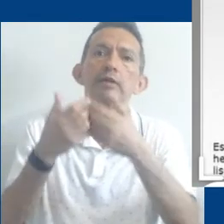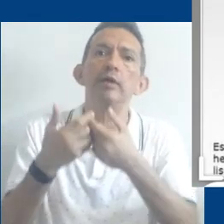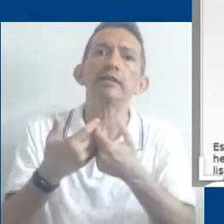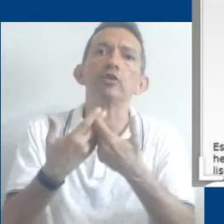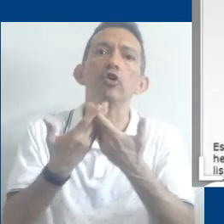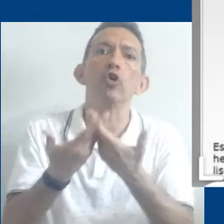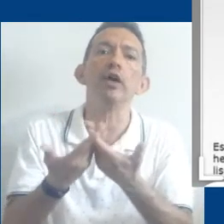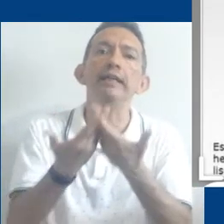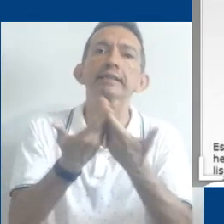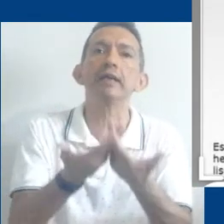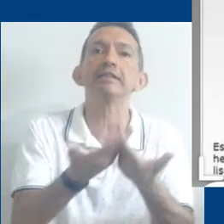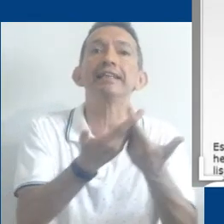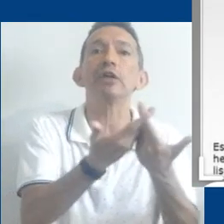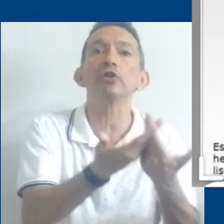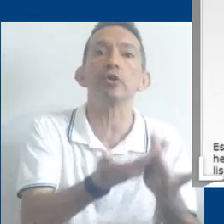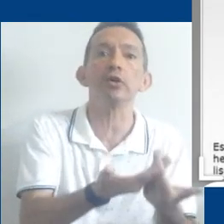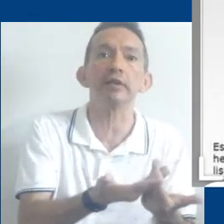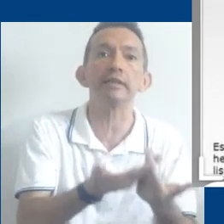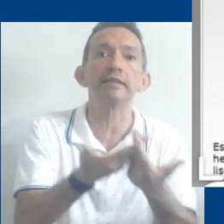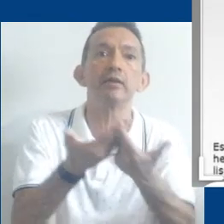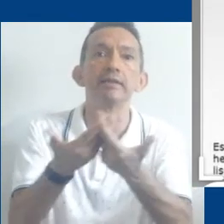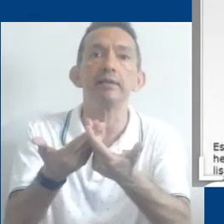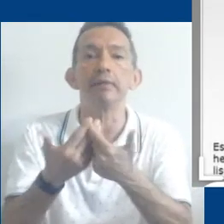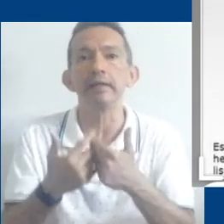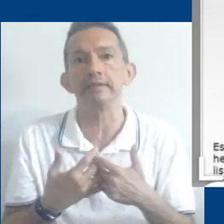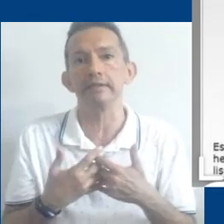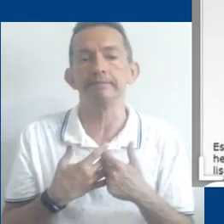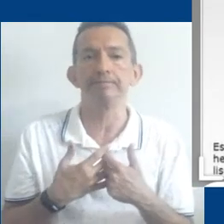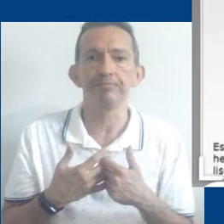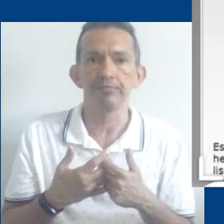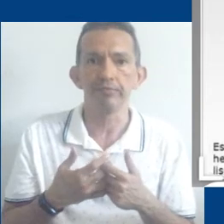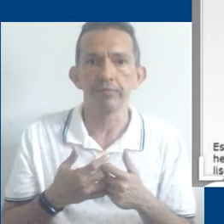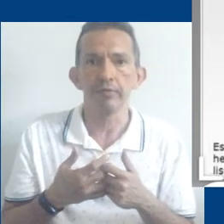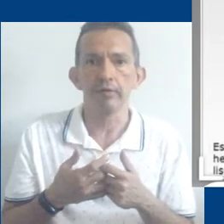digestão intracelular só ocorre em células heterotróficas, em células animais.